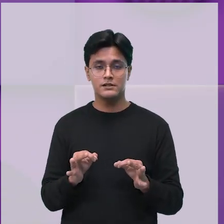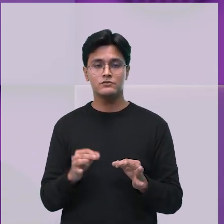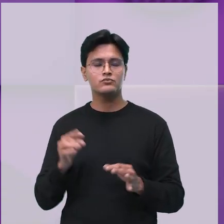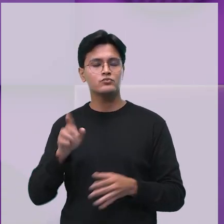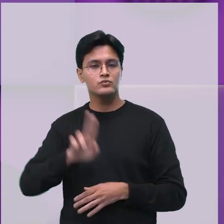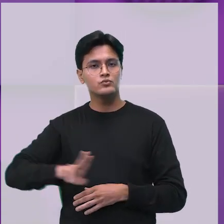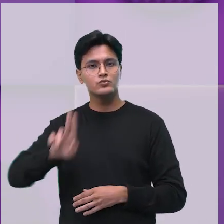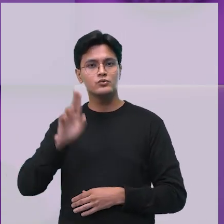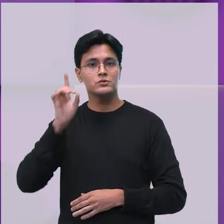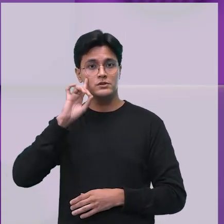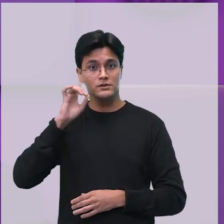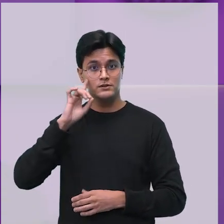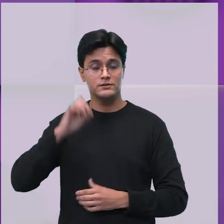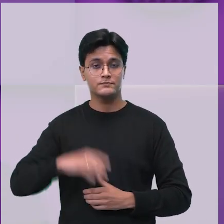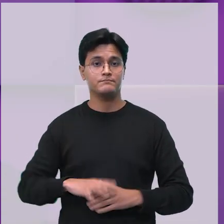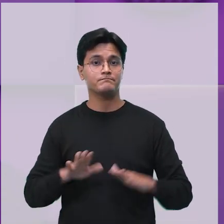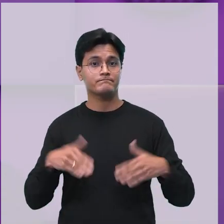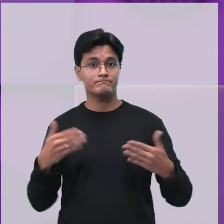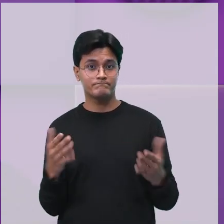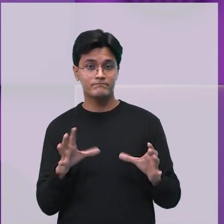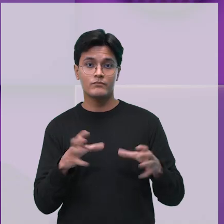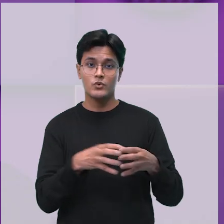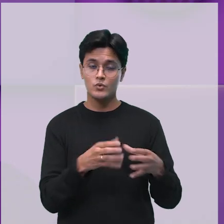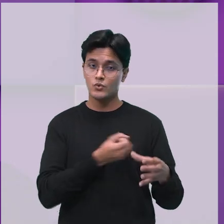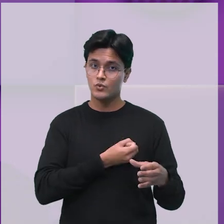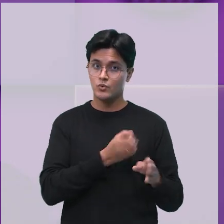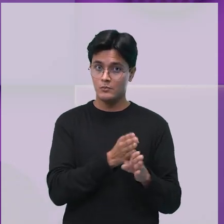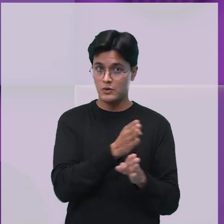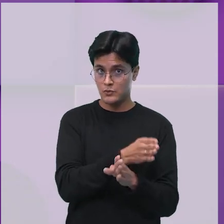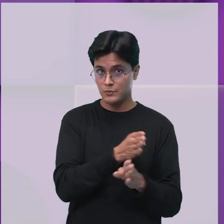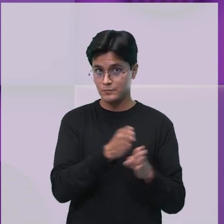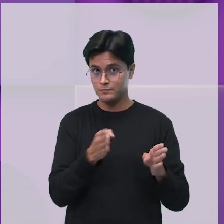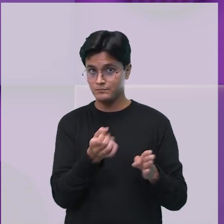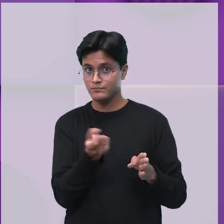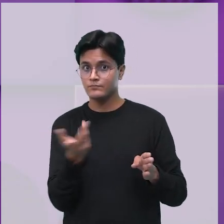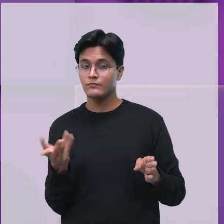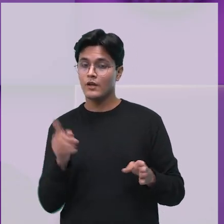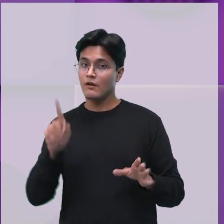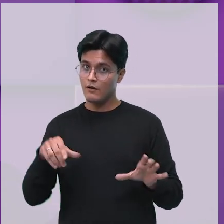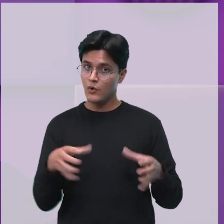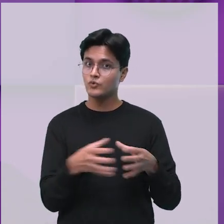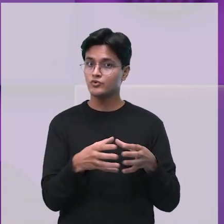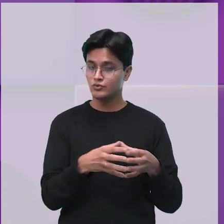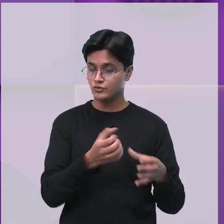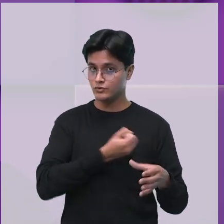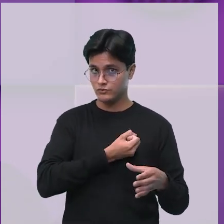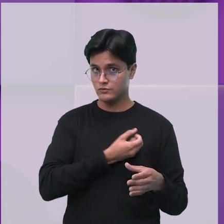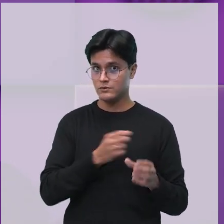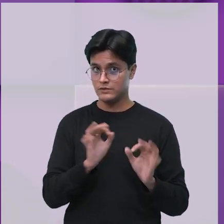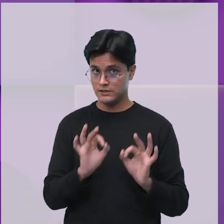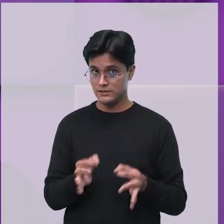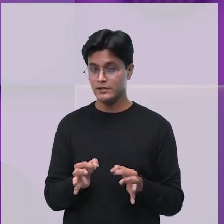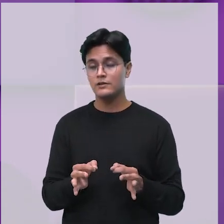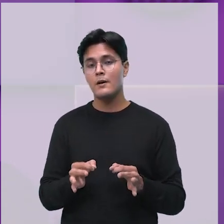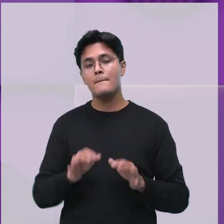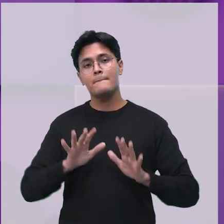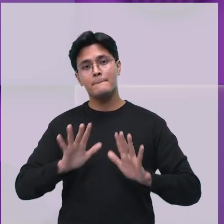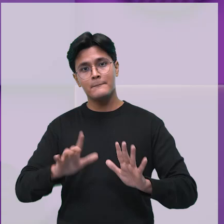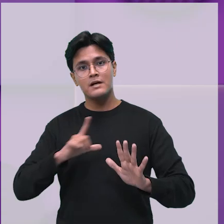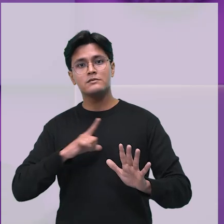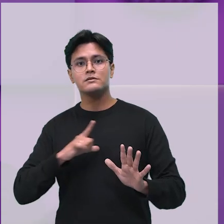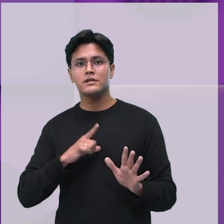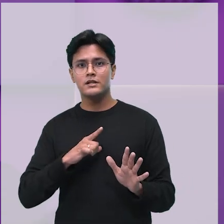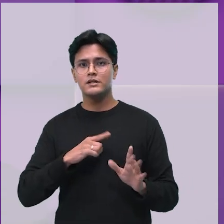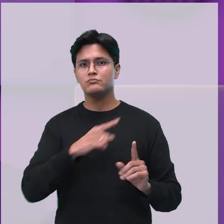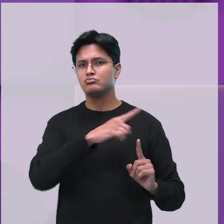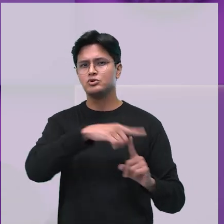usa no nosso dia a dia tá então esse é o conjunto dos números naturais é um conjunto numérico só que nós sabemos que existe todo